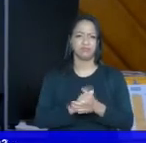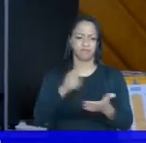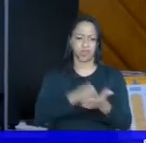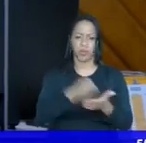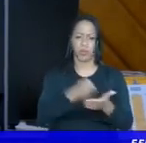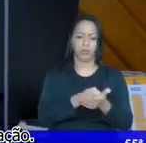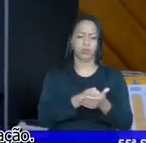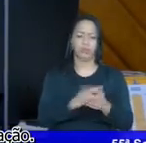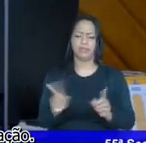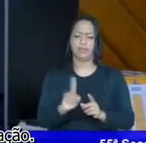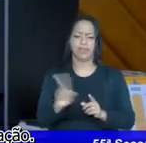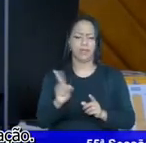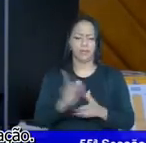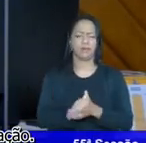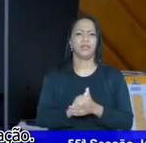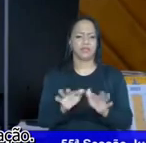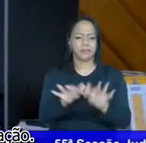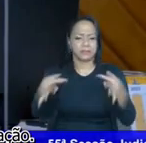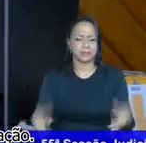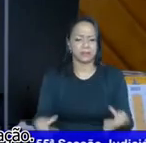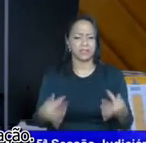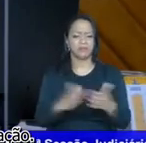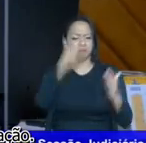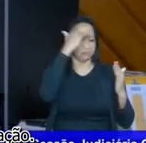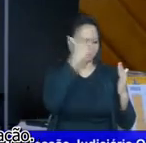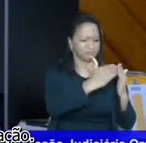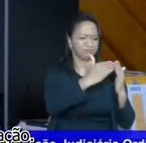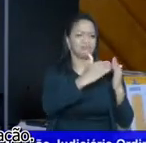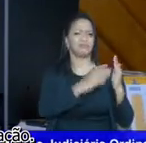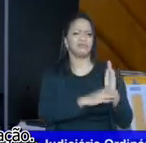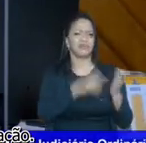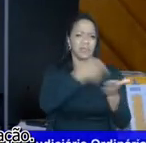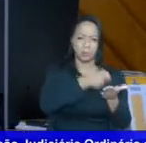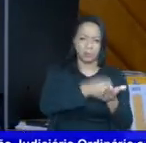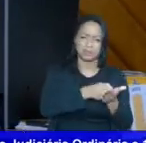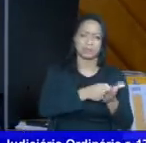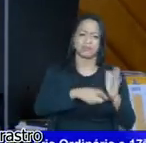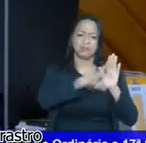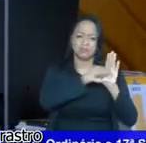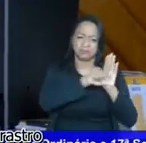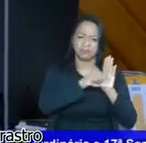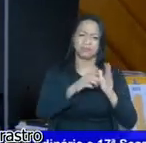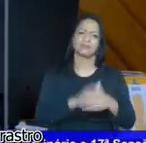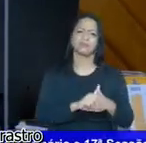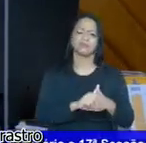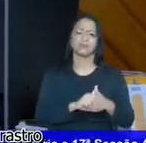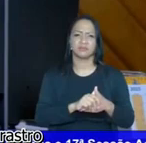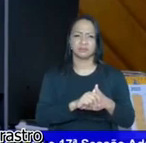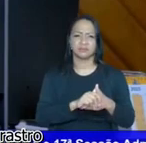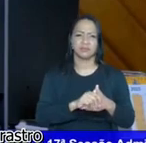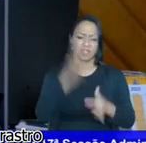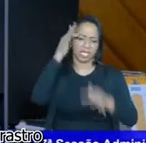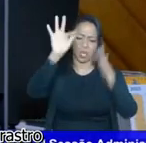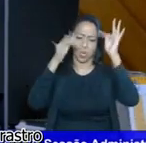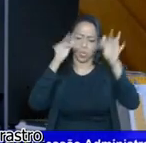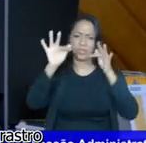rigor, mas de mera e simples aplicação da teoria da obrigação, né? A teoria, né,